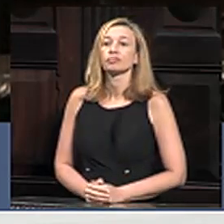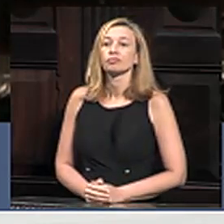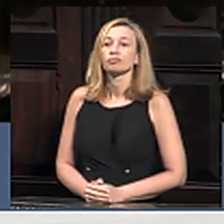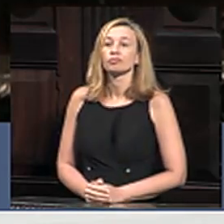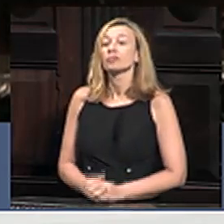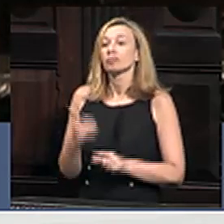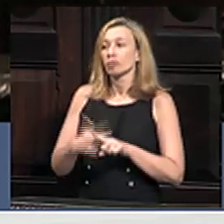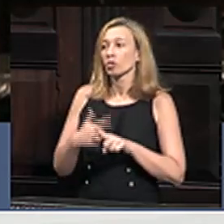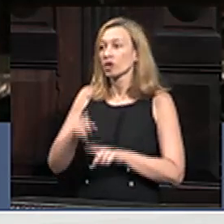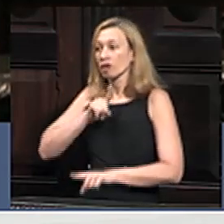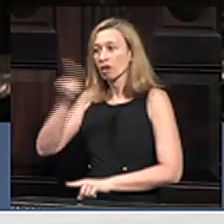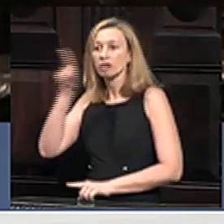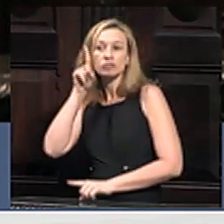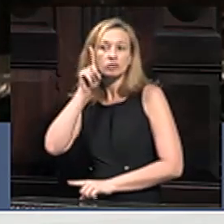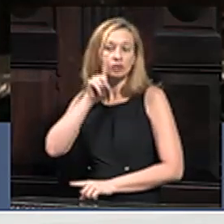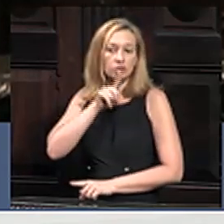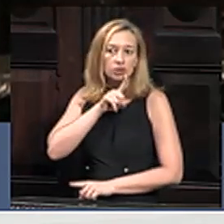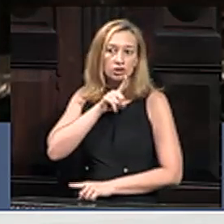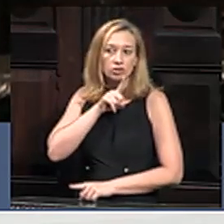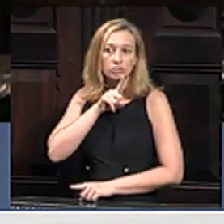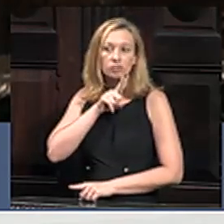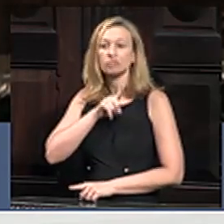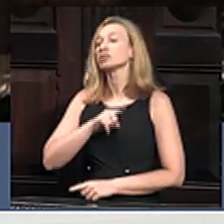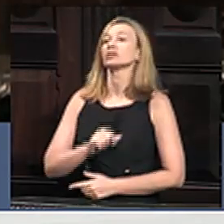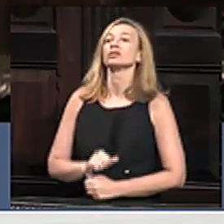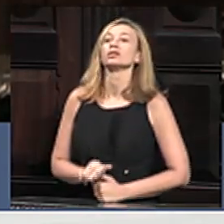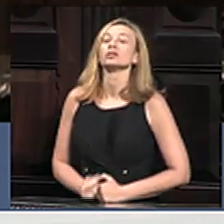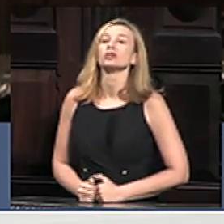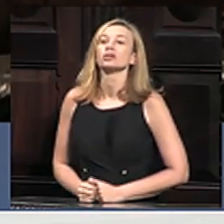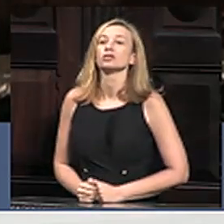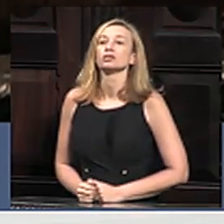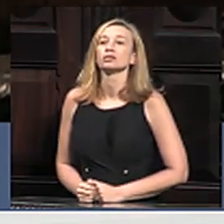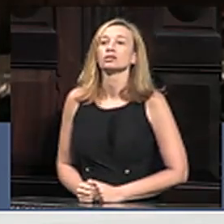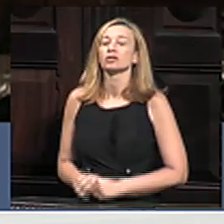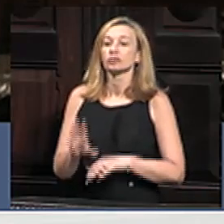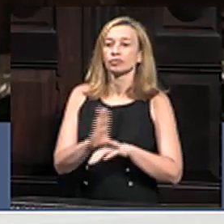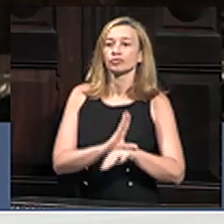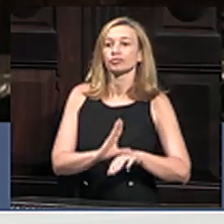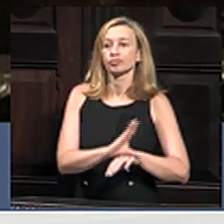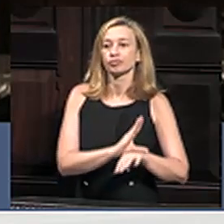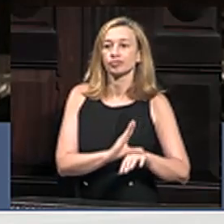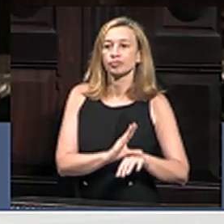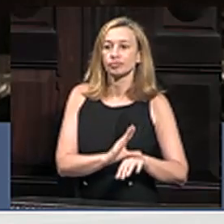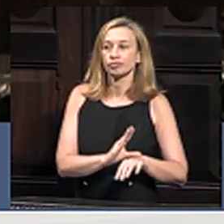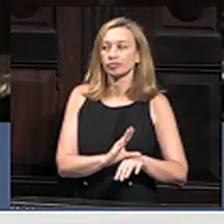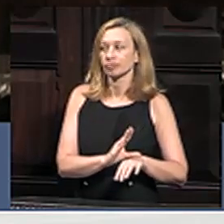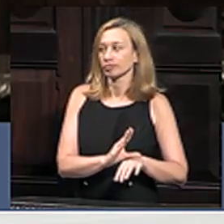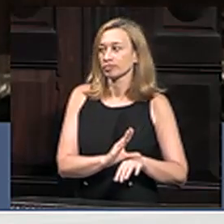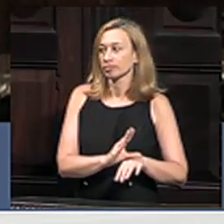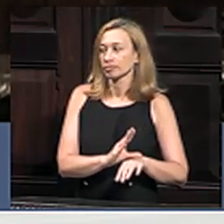nos Estados Unidos da América do Norte, a Constituição